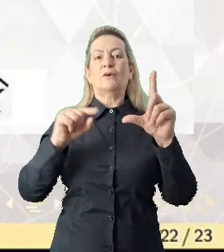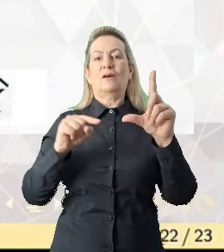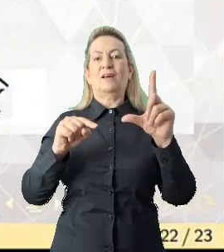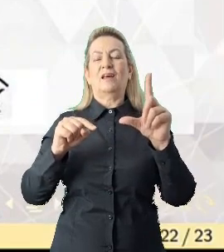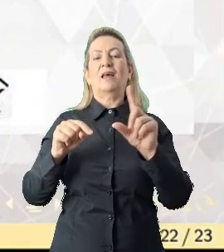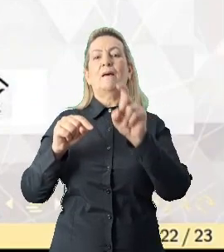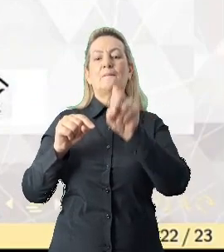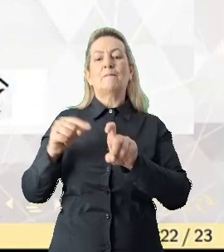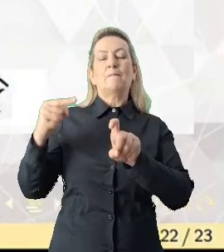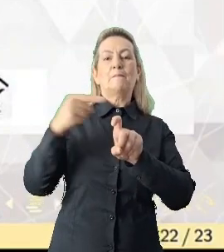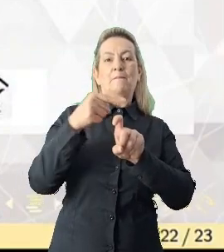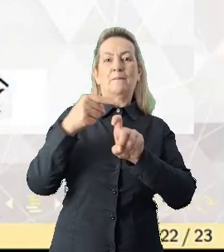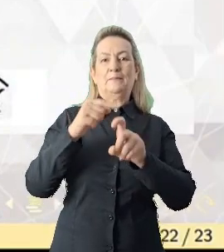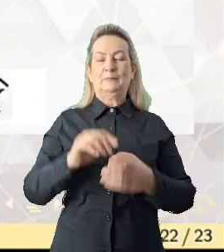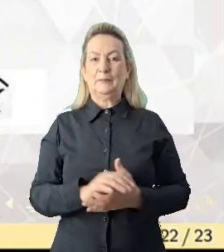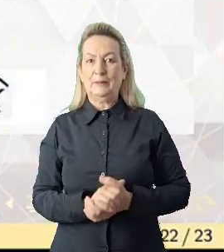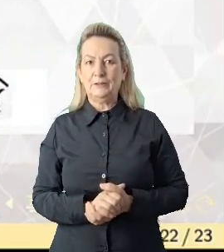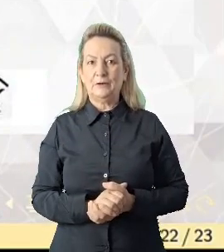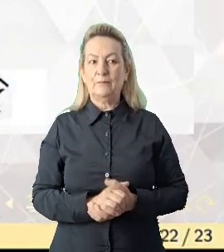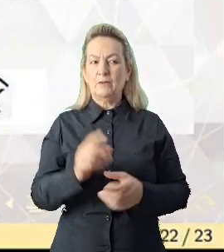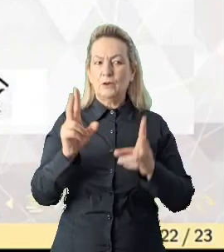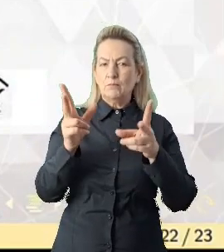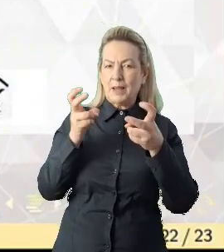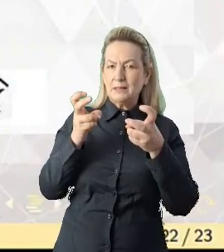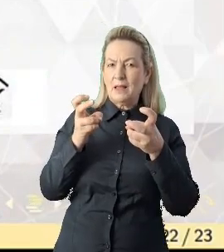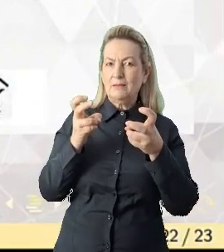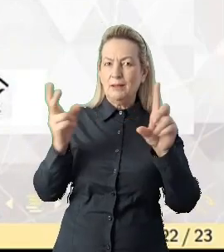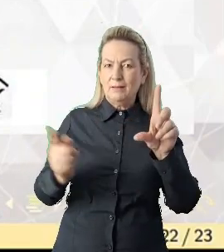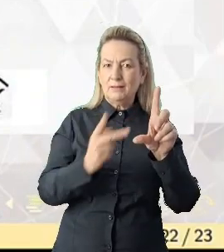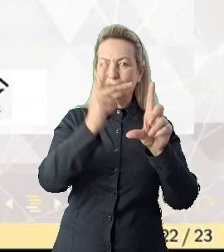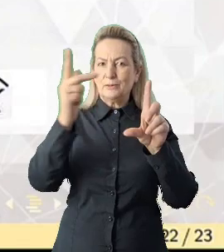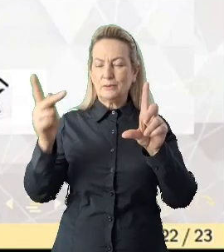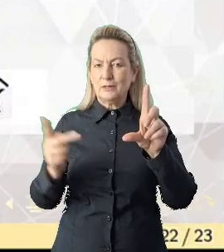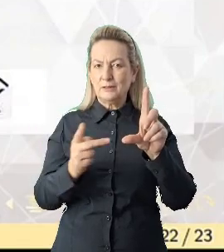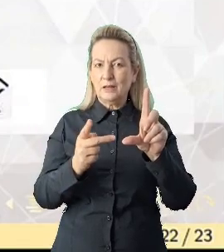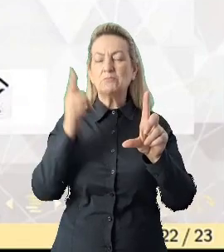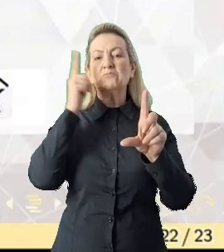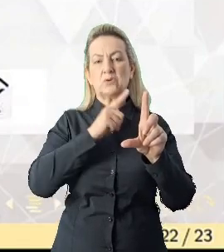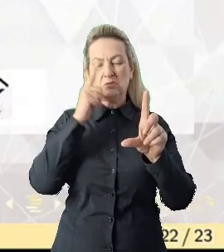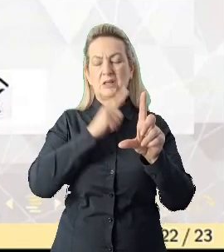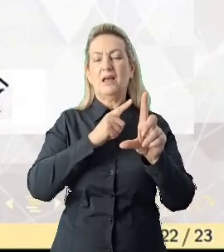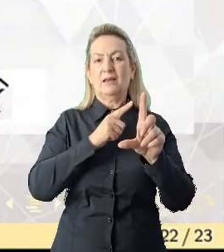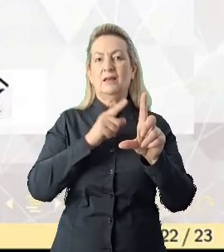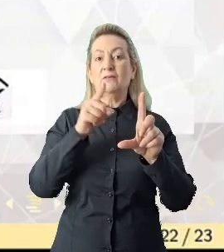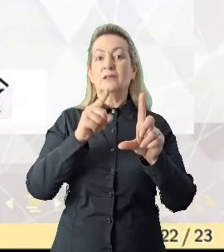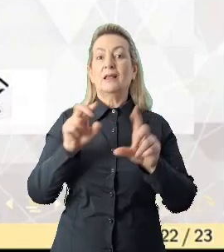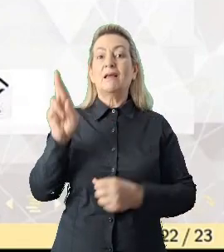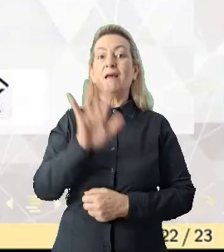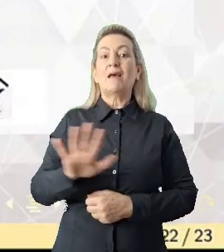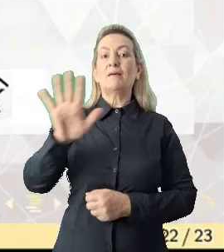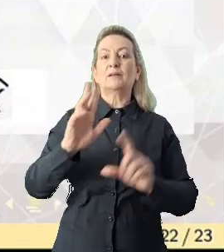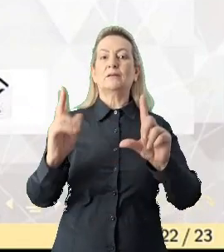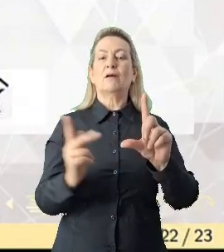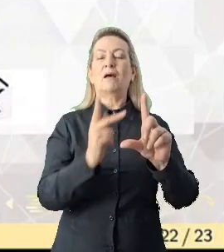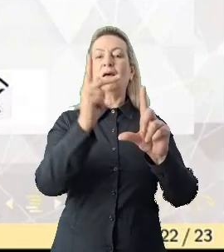X? A média. Então a média vai ser maior que a mediana, que vai ser maior do que a moda. Então você consegue observar isso a